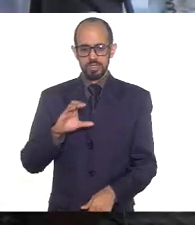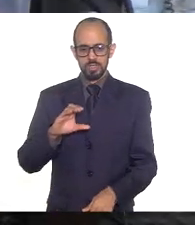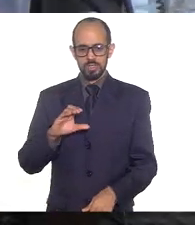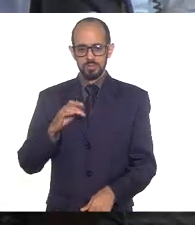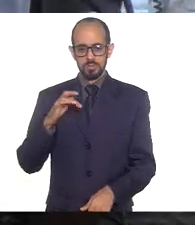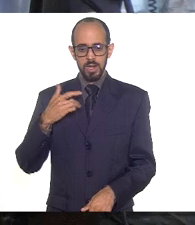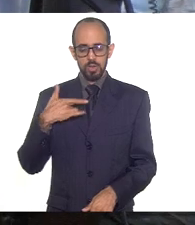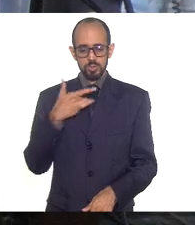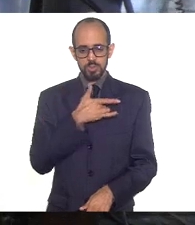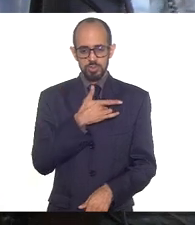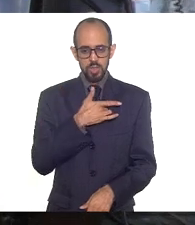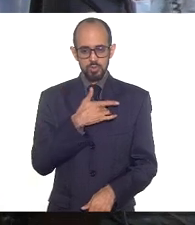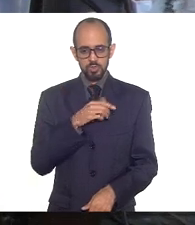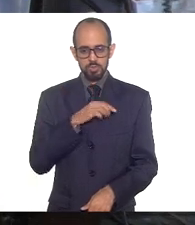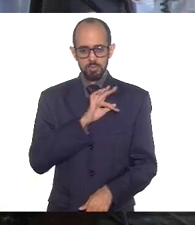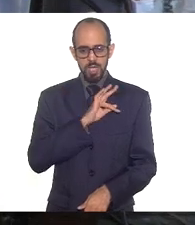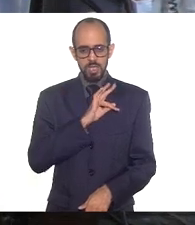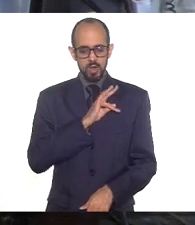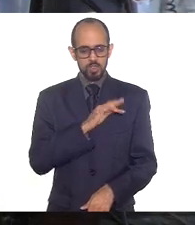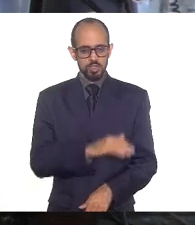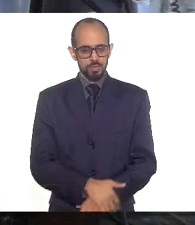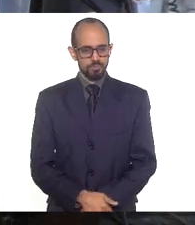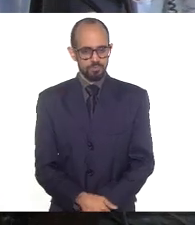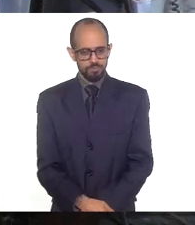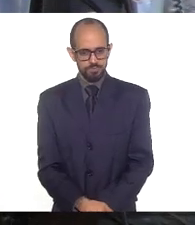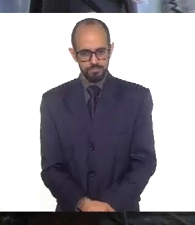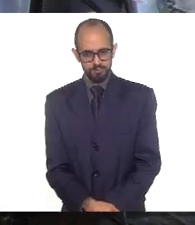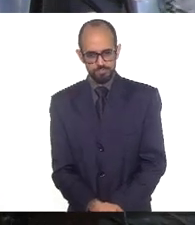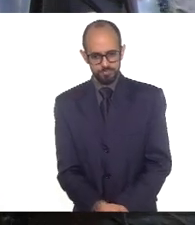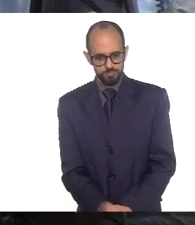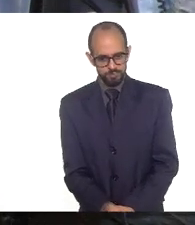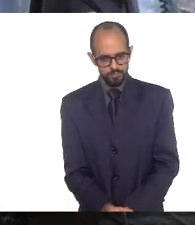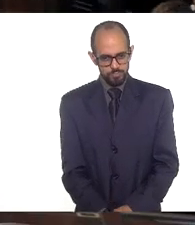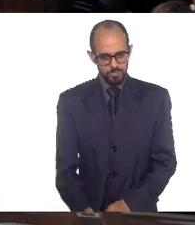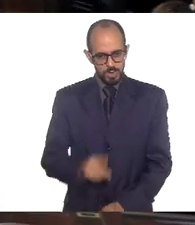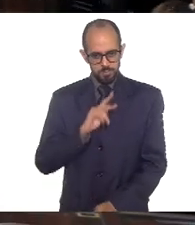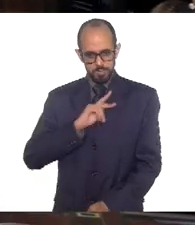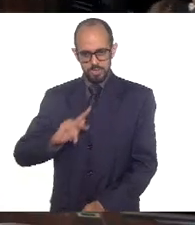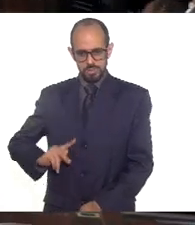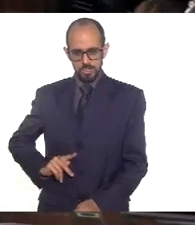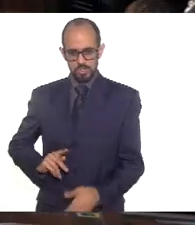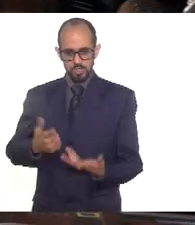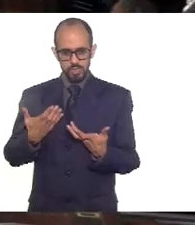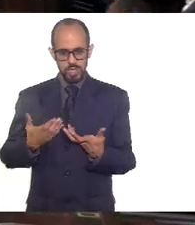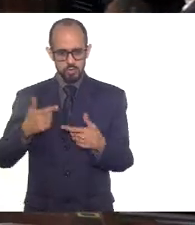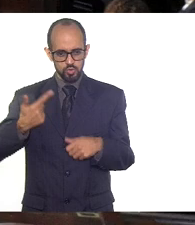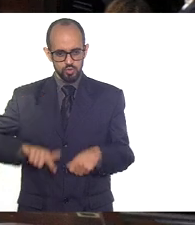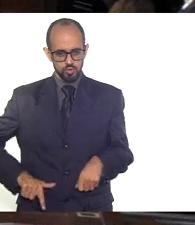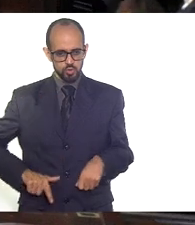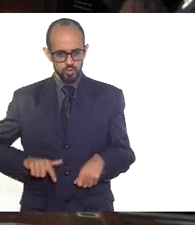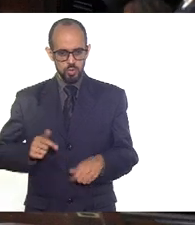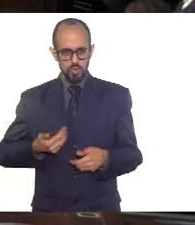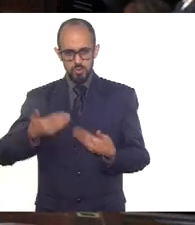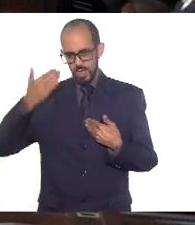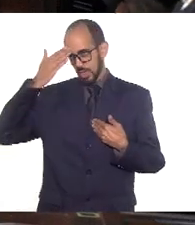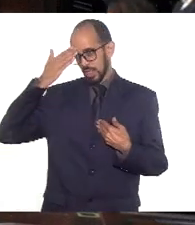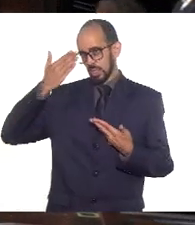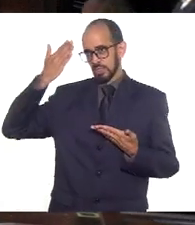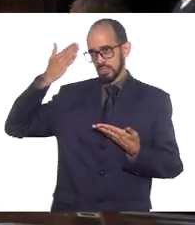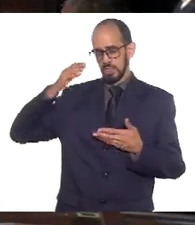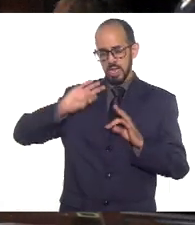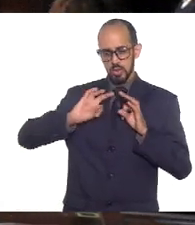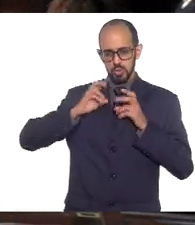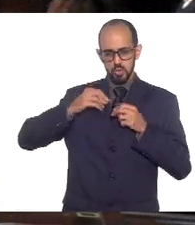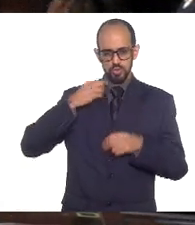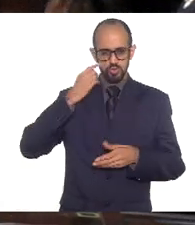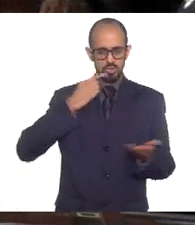deputada Martha Rocha o presidente Eu quero mais uma vez aqui agradecer a